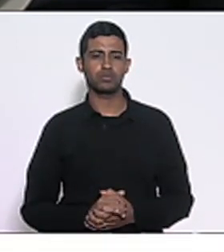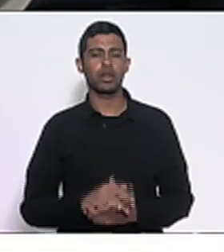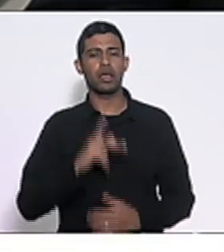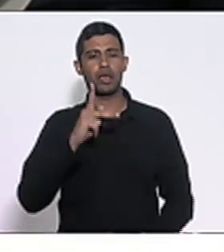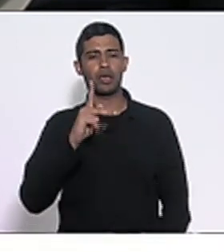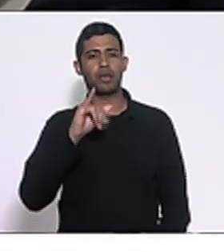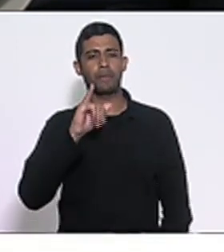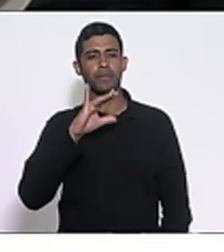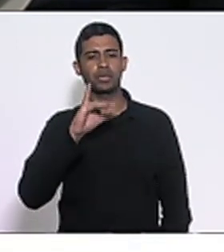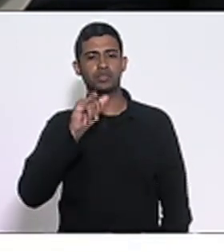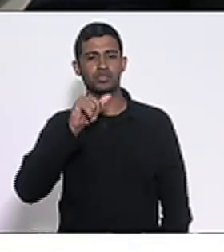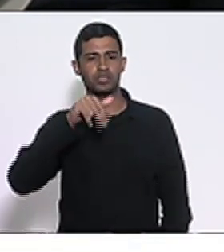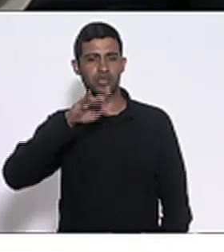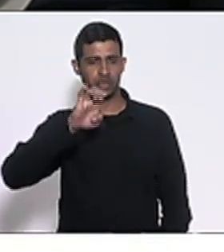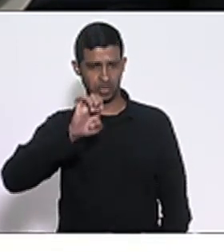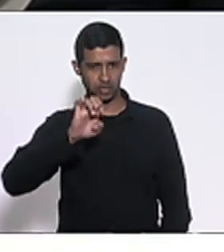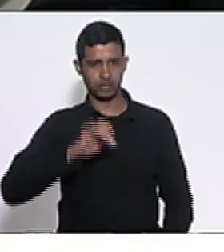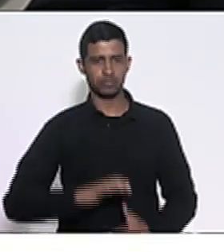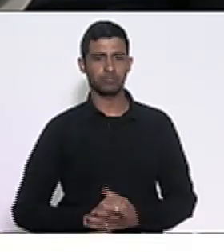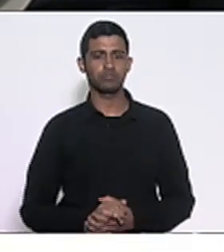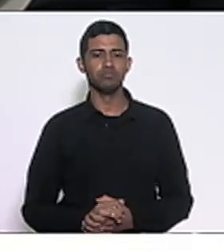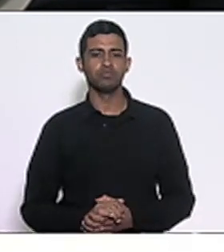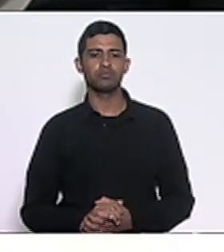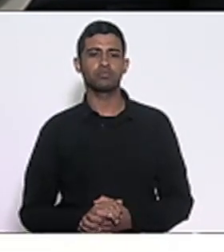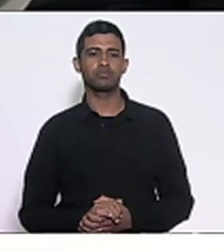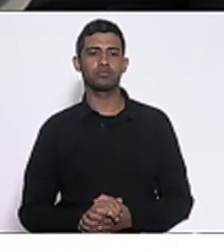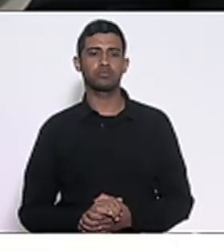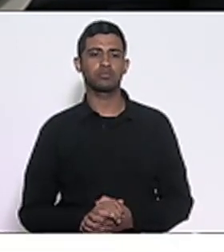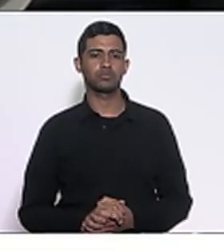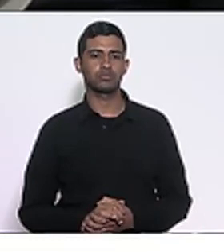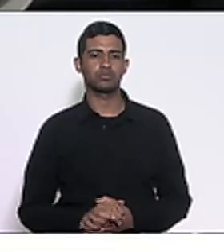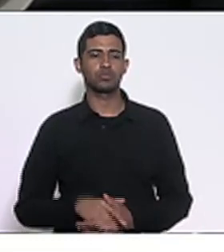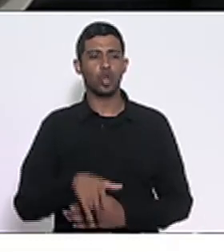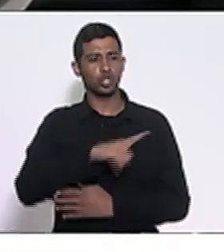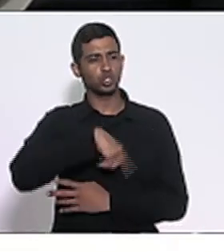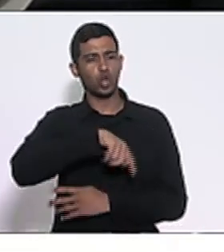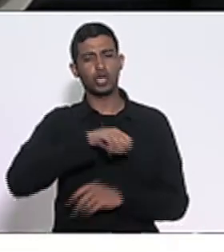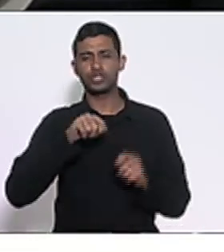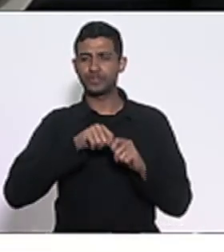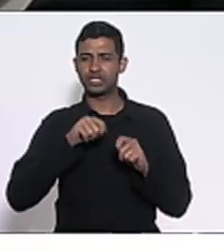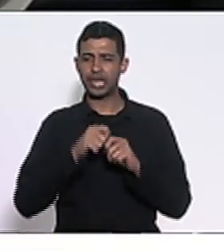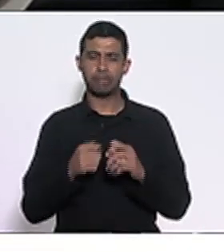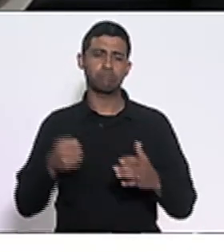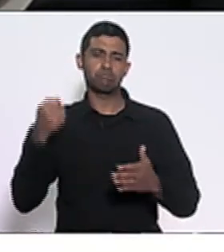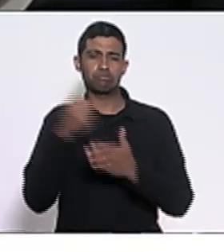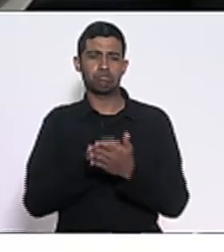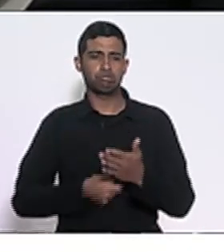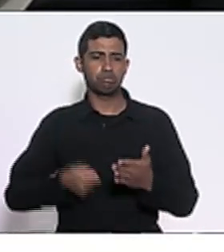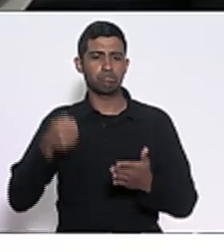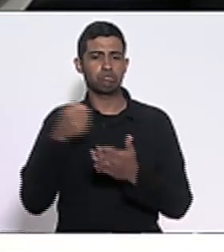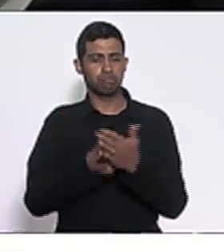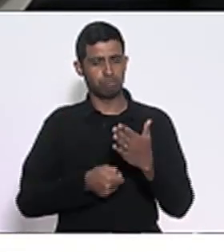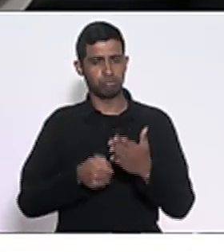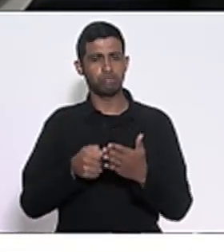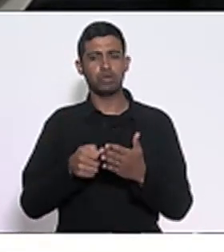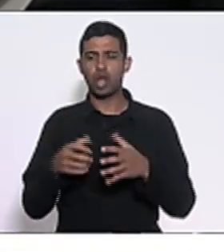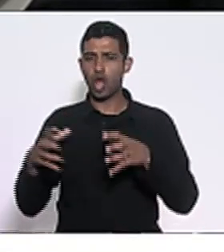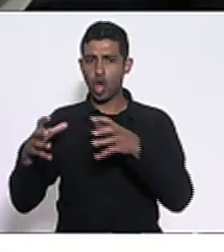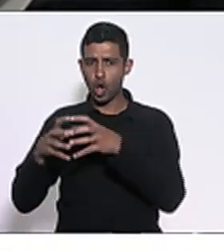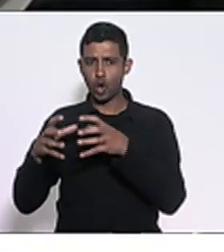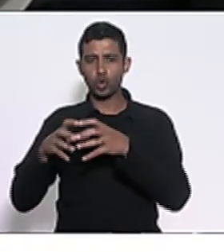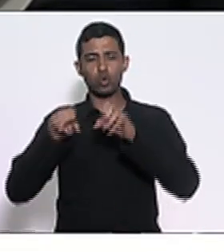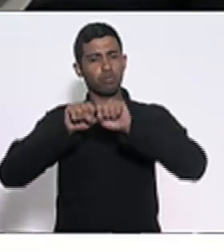Pisciani. Nós fizemos, por uma luta travada pelos servidores,